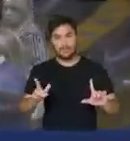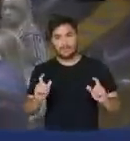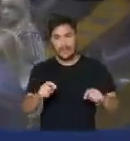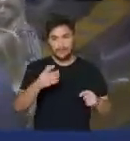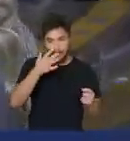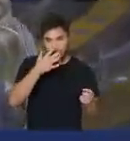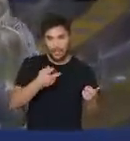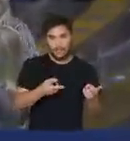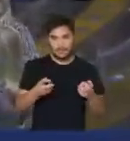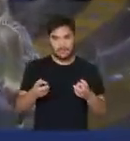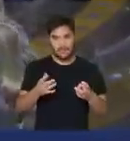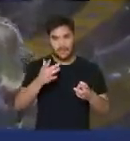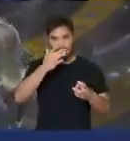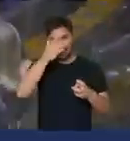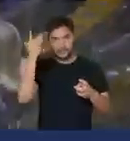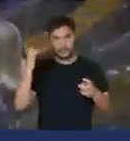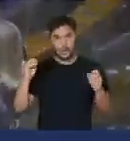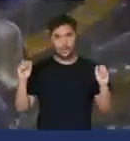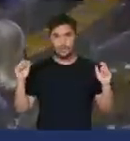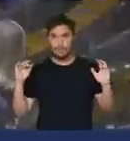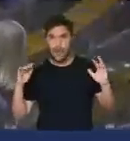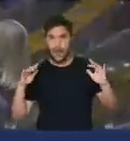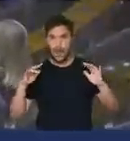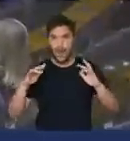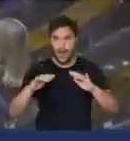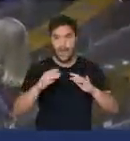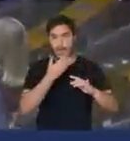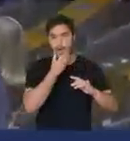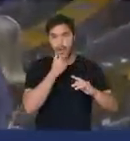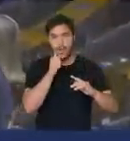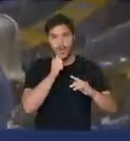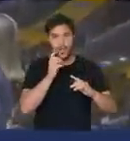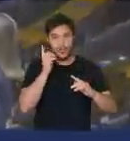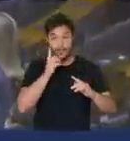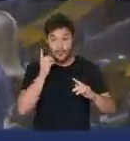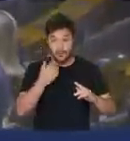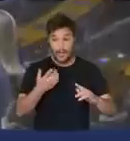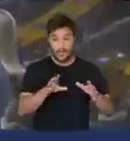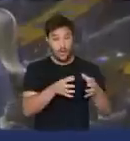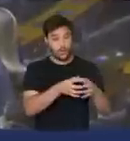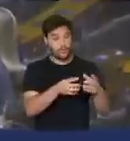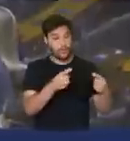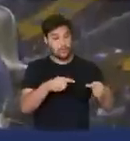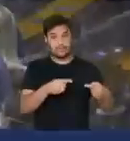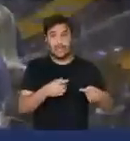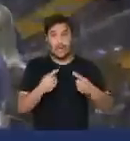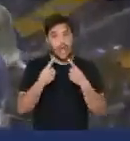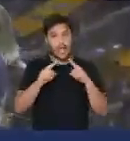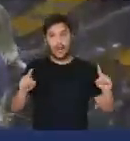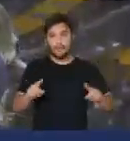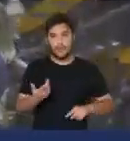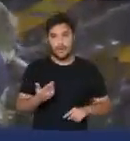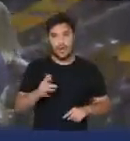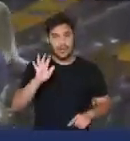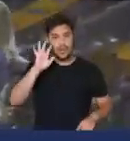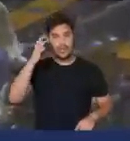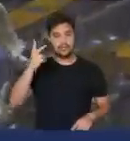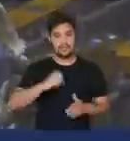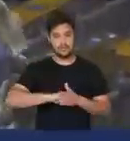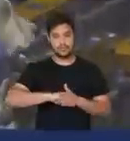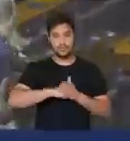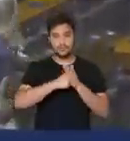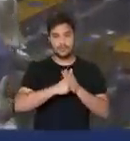observar, cercado por vários deputados e deputadas. A oposição contestou a decisão que ele tomou